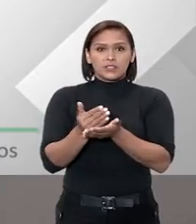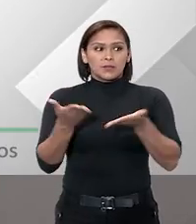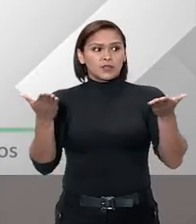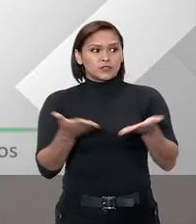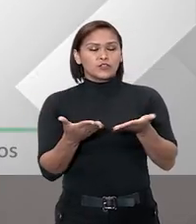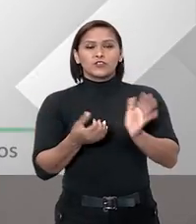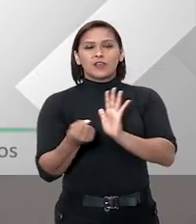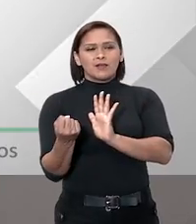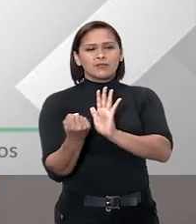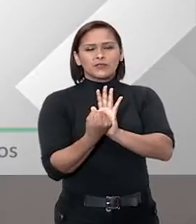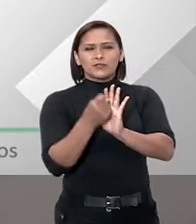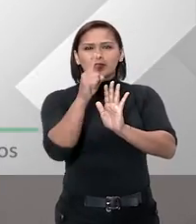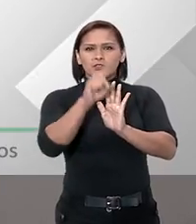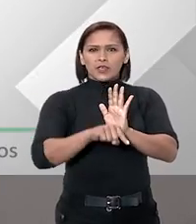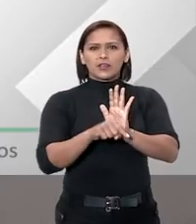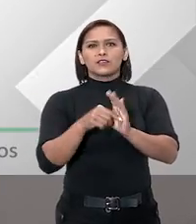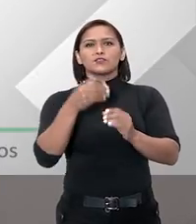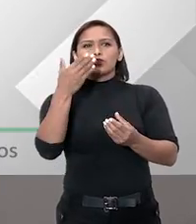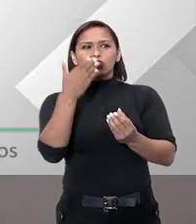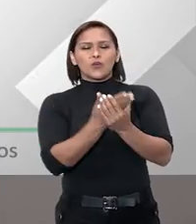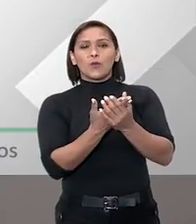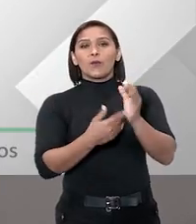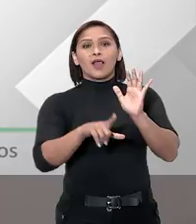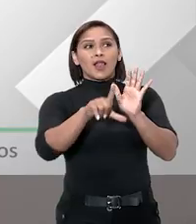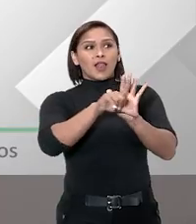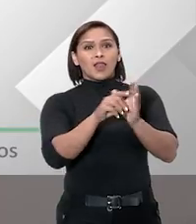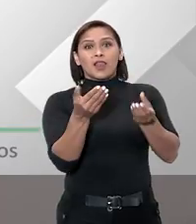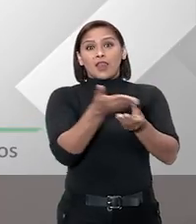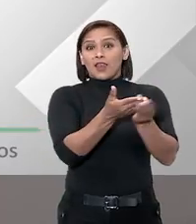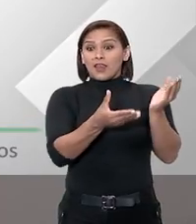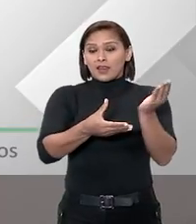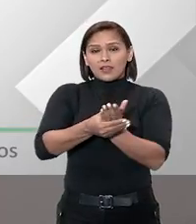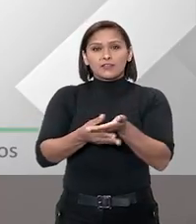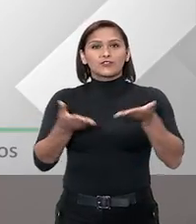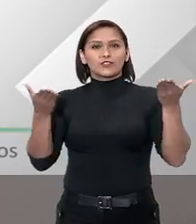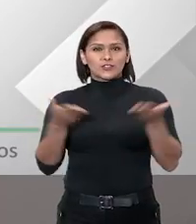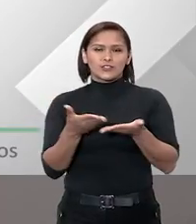já instaurado, de uma lide já instaurada,